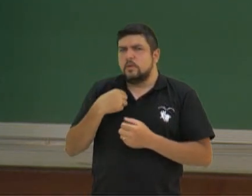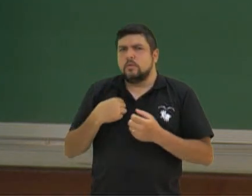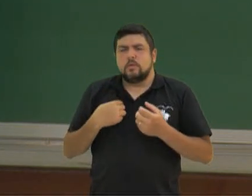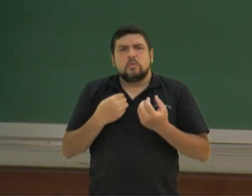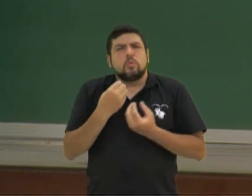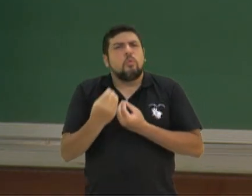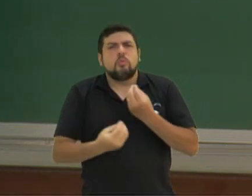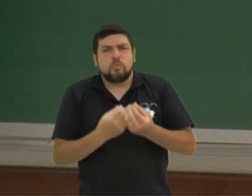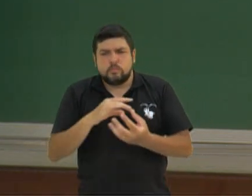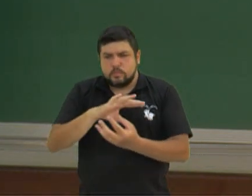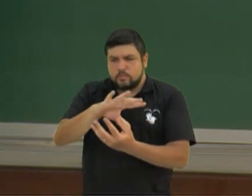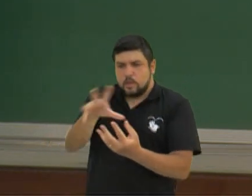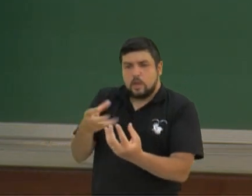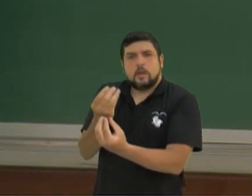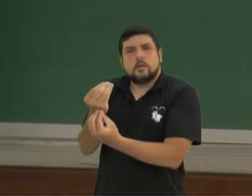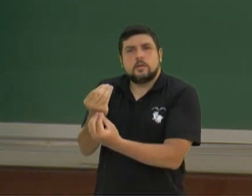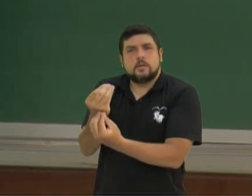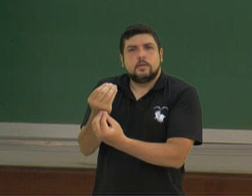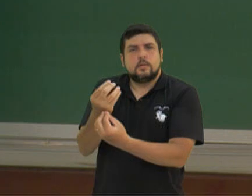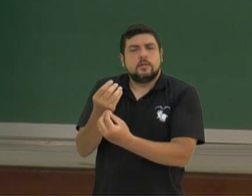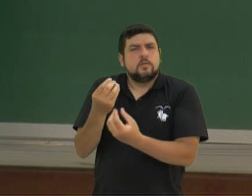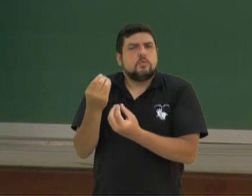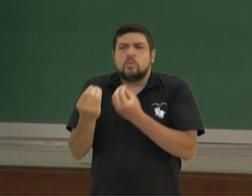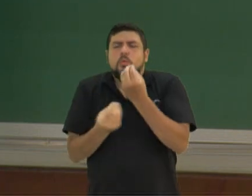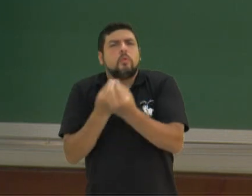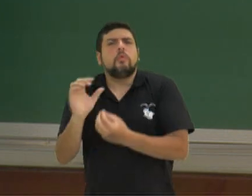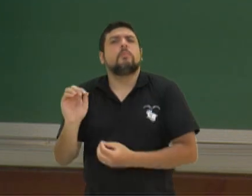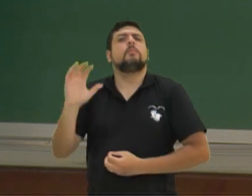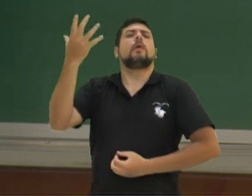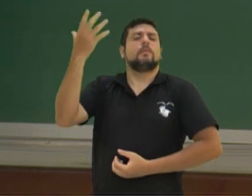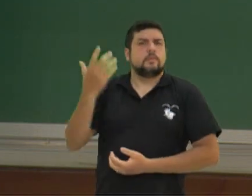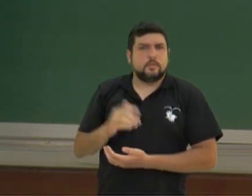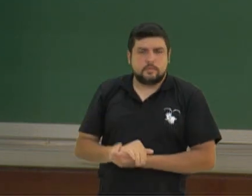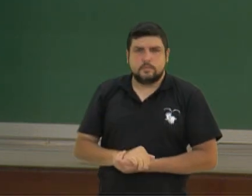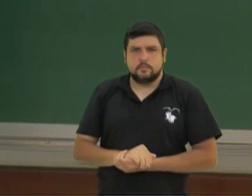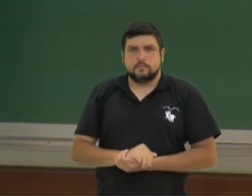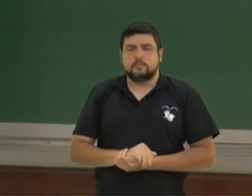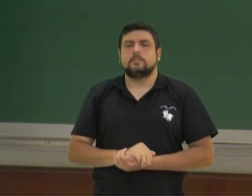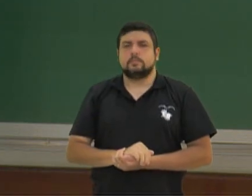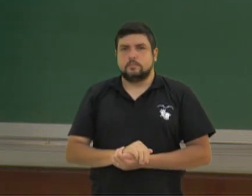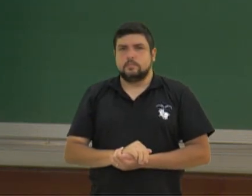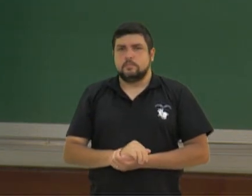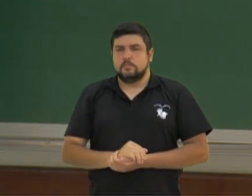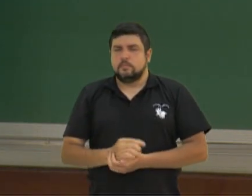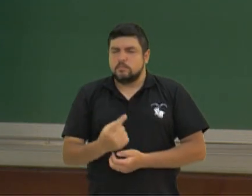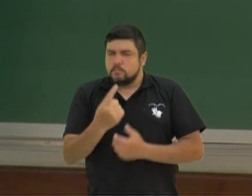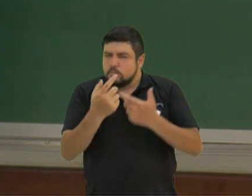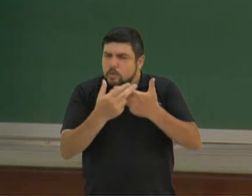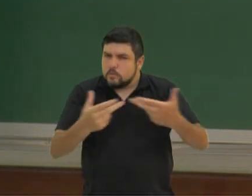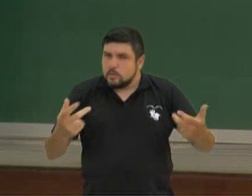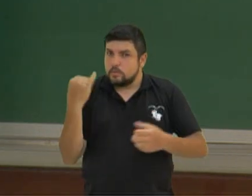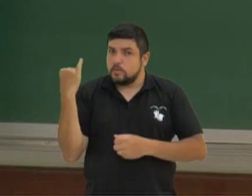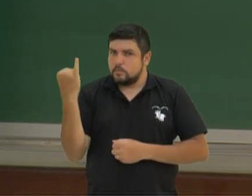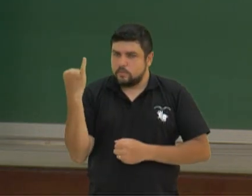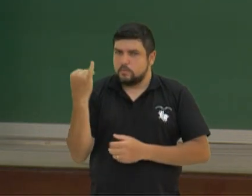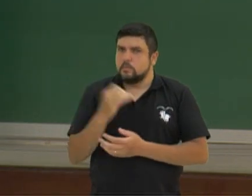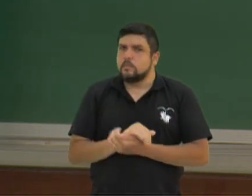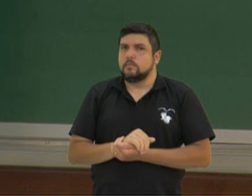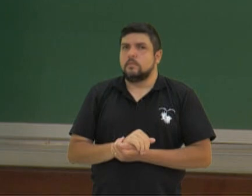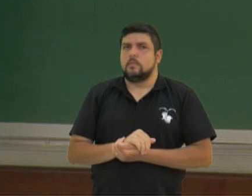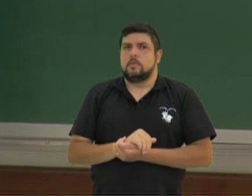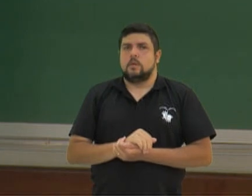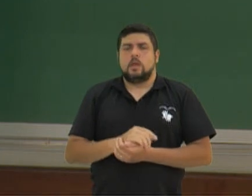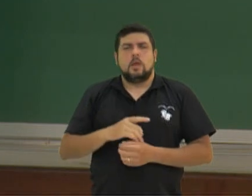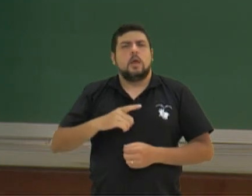essas artes vão acontecer, como que tudo isso acontece. Uma coisa importante, gente, é a gente pensar que é claro que existe